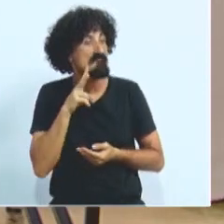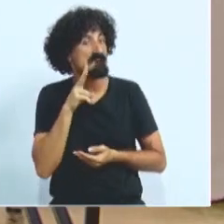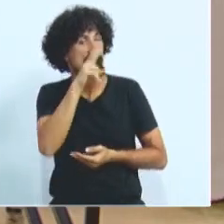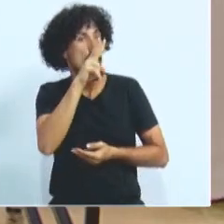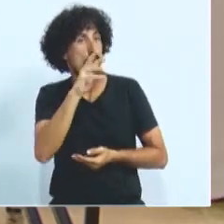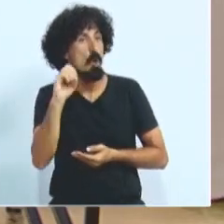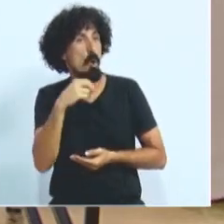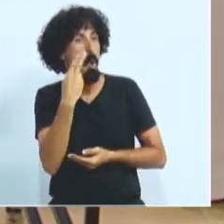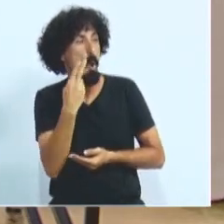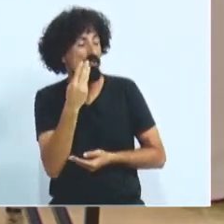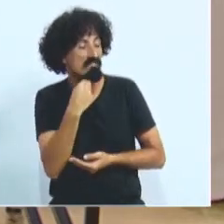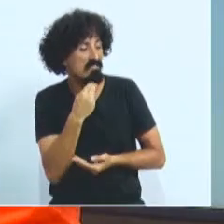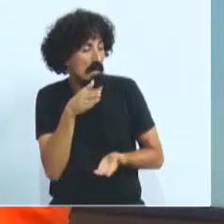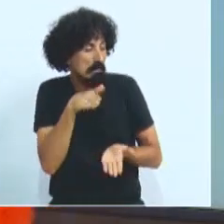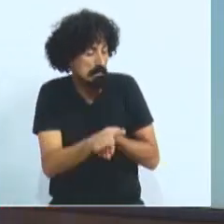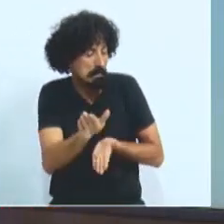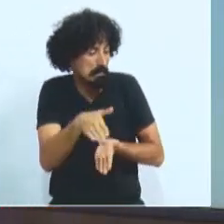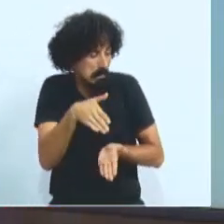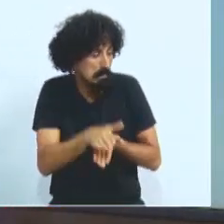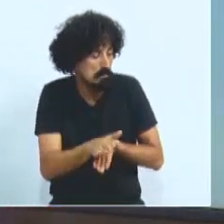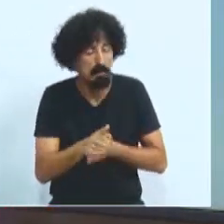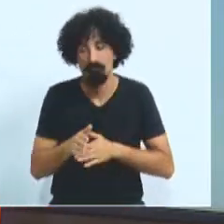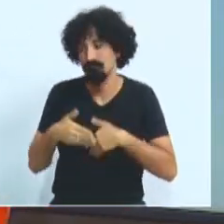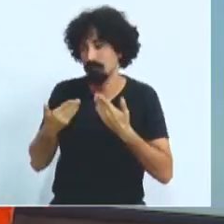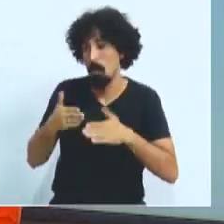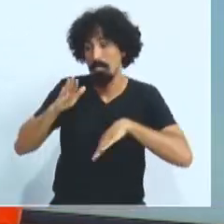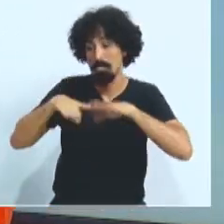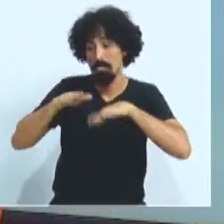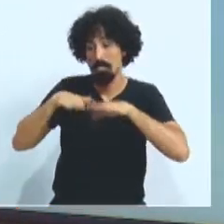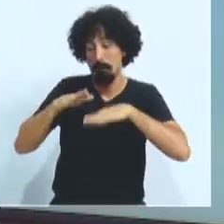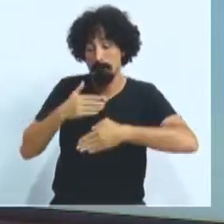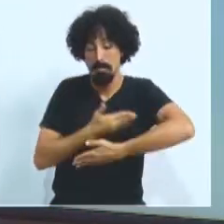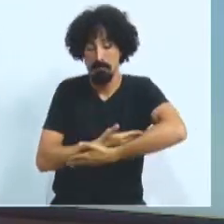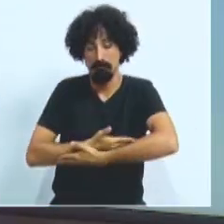Ah, isso é muito relativo, depende do tamanho da criança, né? A mãe,